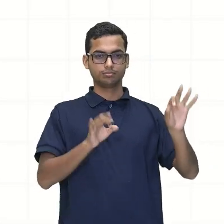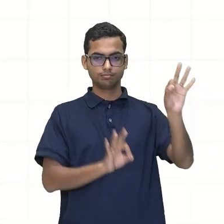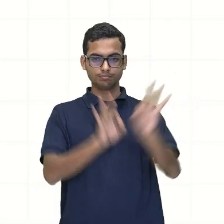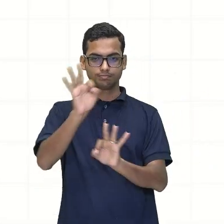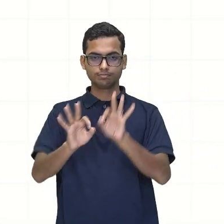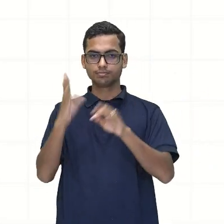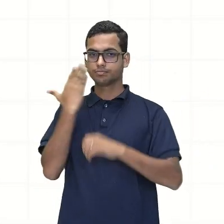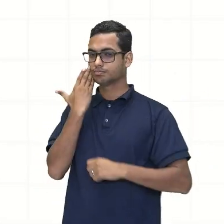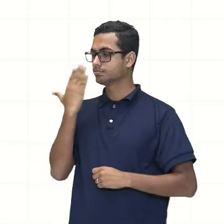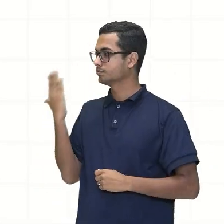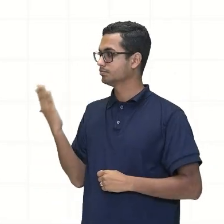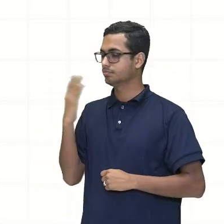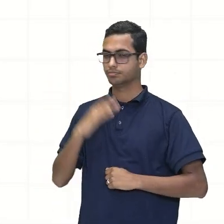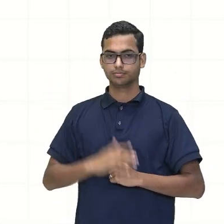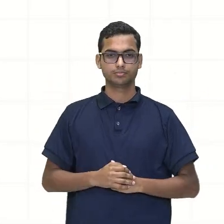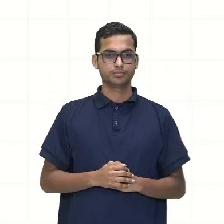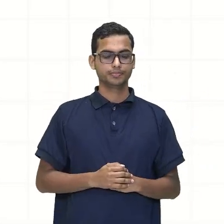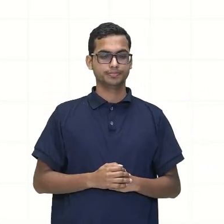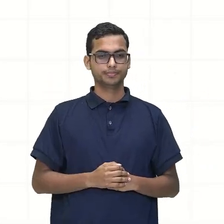menos